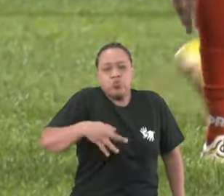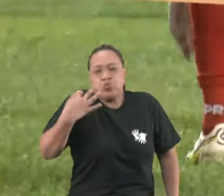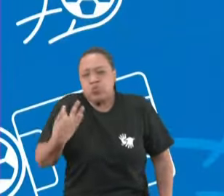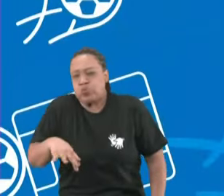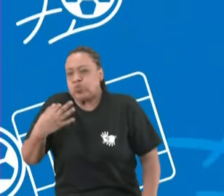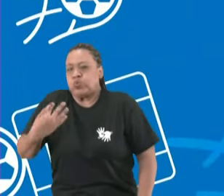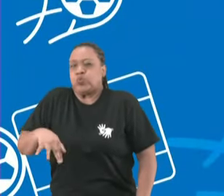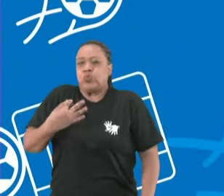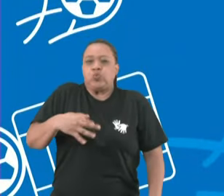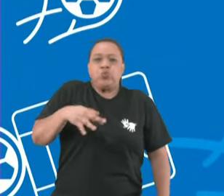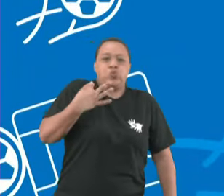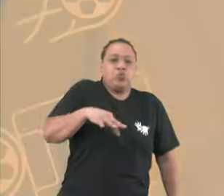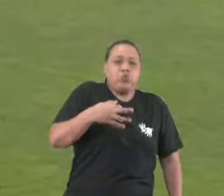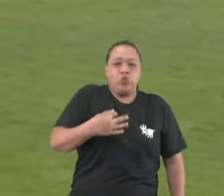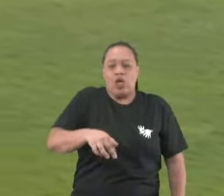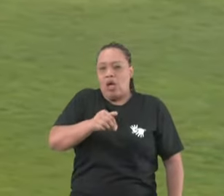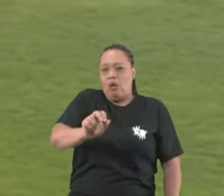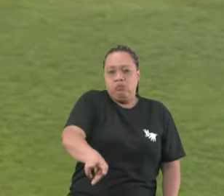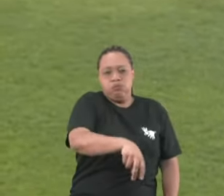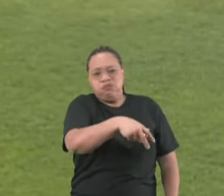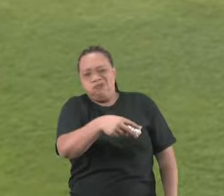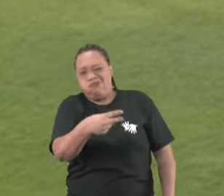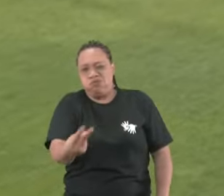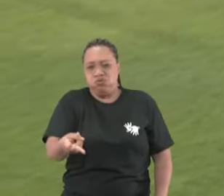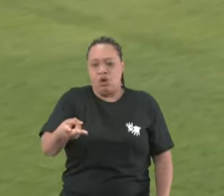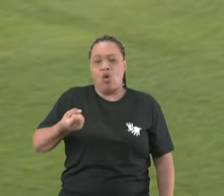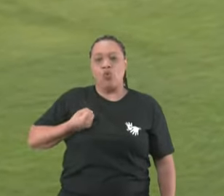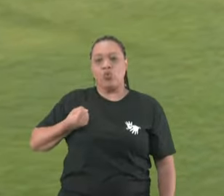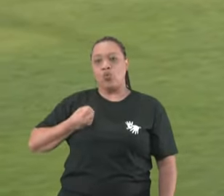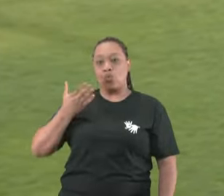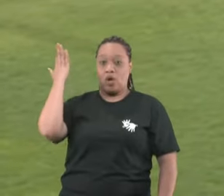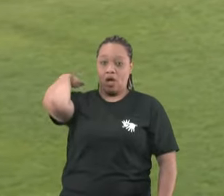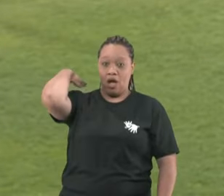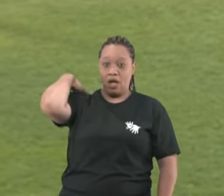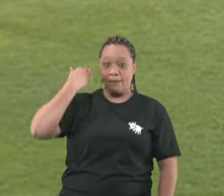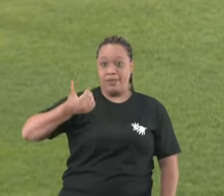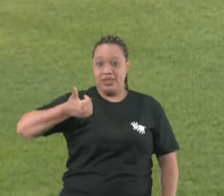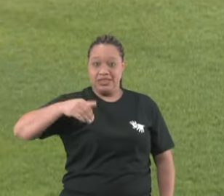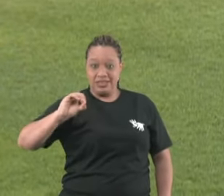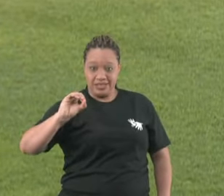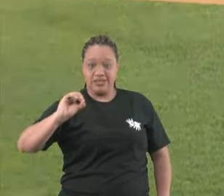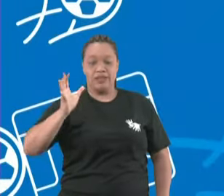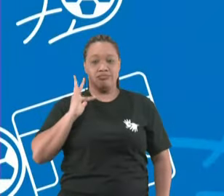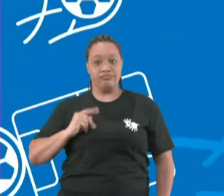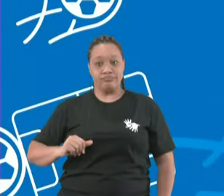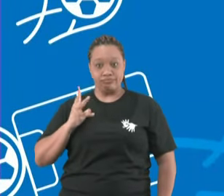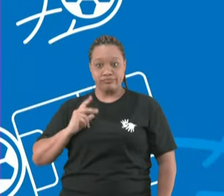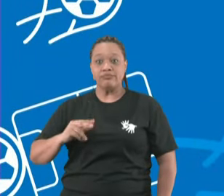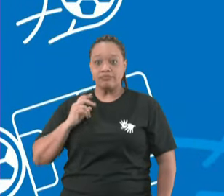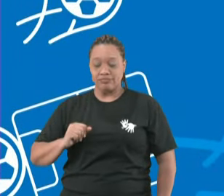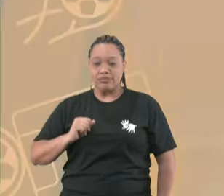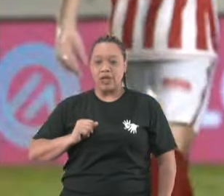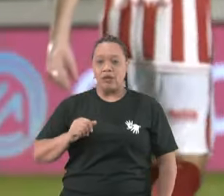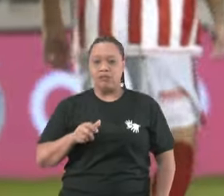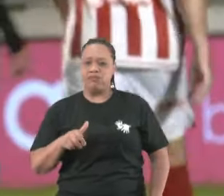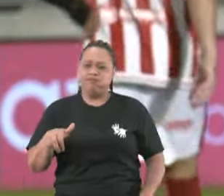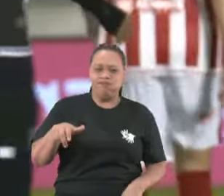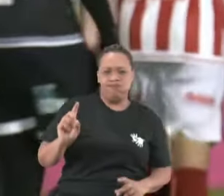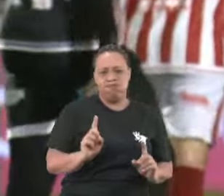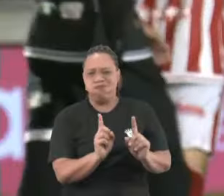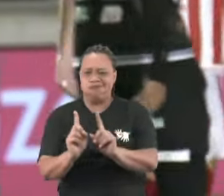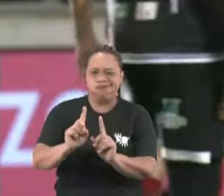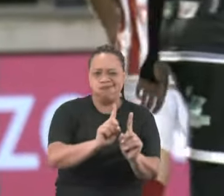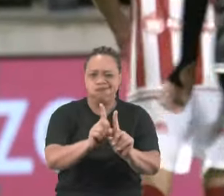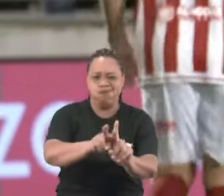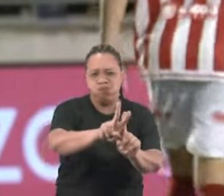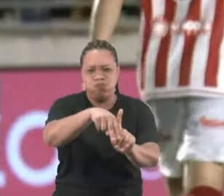Caído, camisa 10 do Clube de Regatas Brasil, veja na repetição. como ele se enrosca com o Rony.